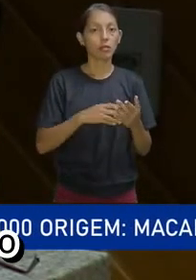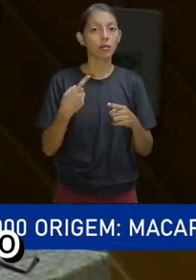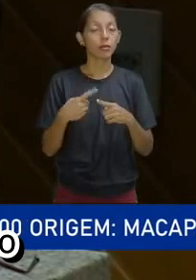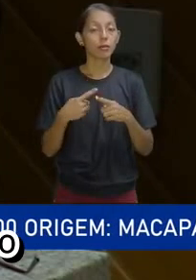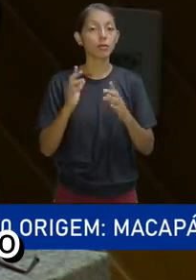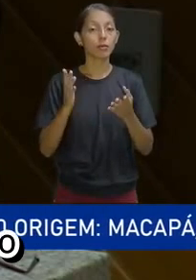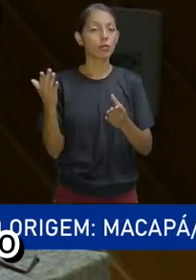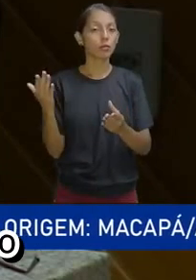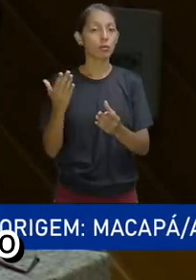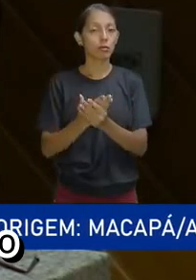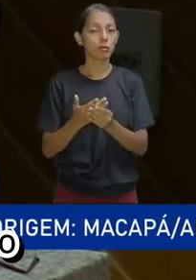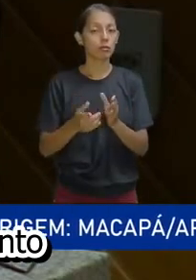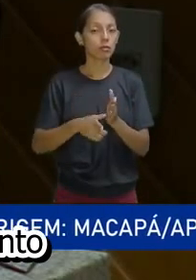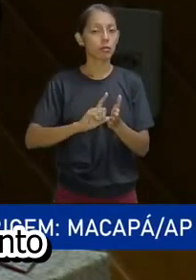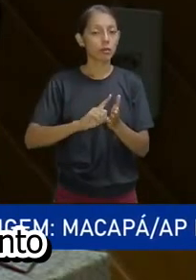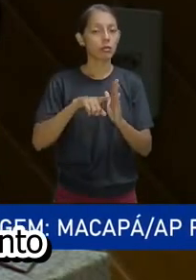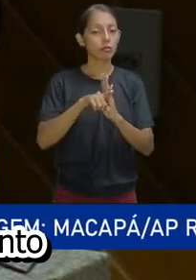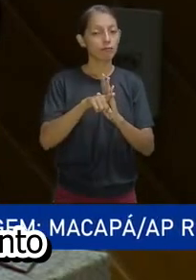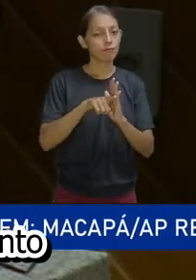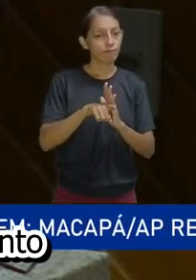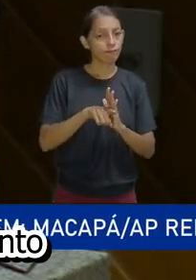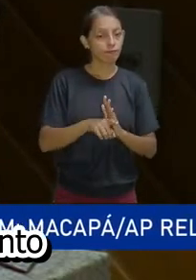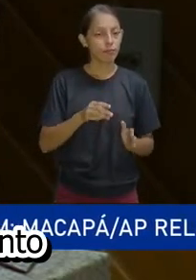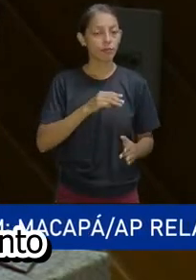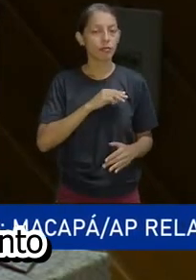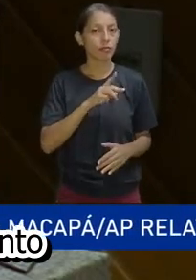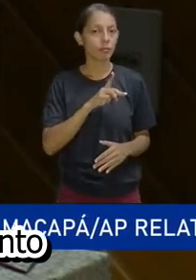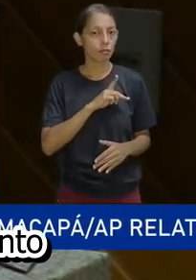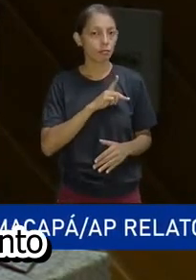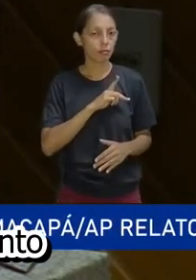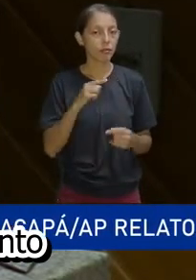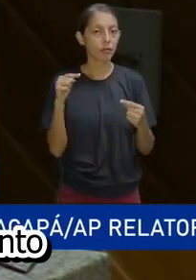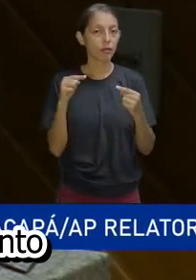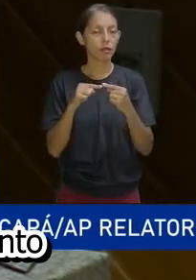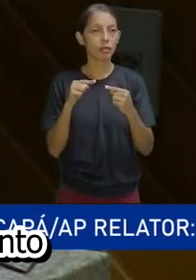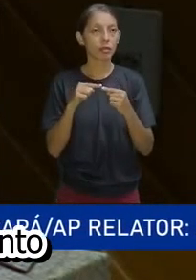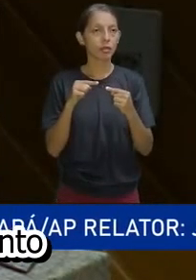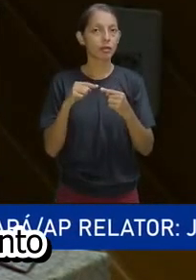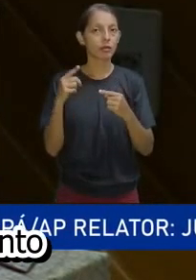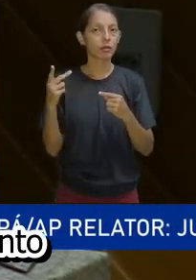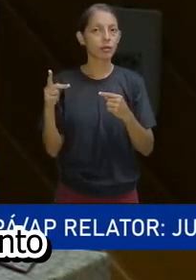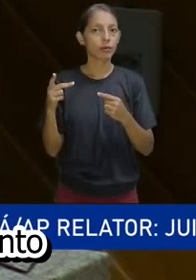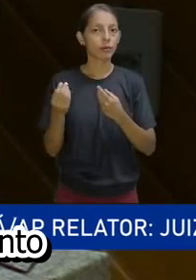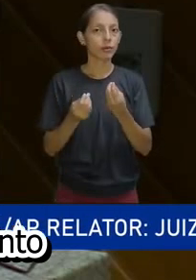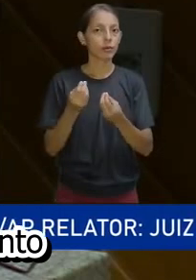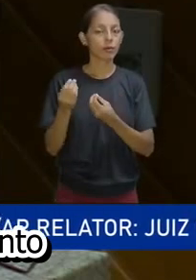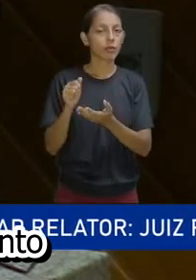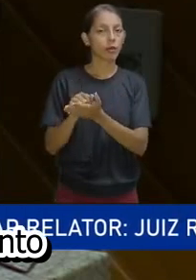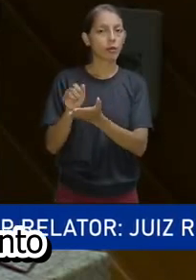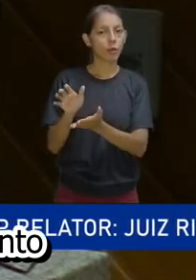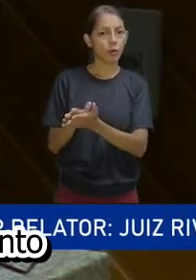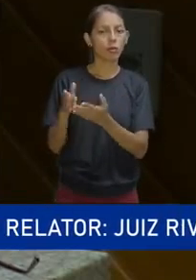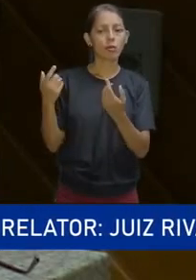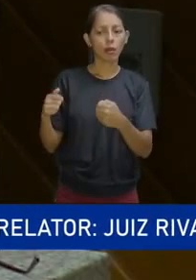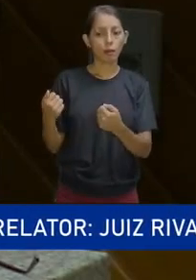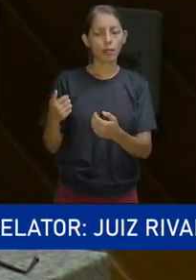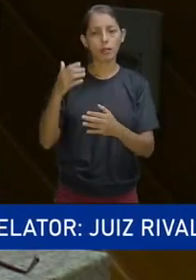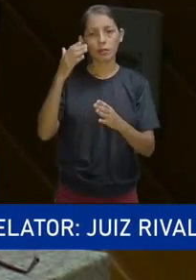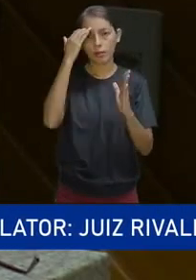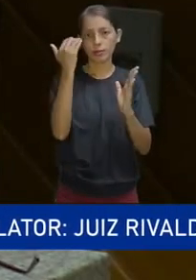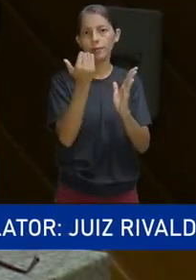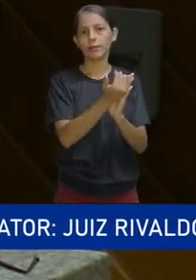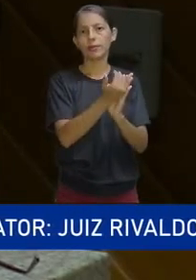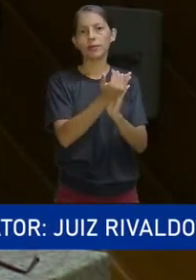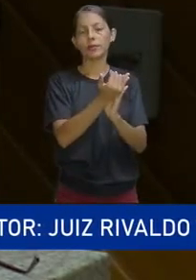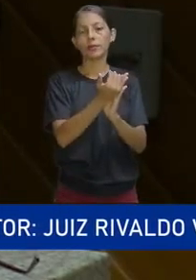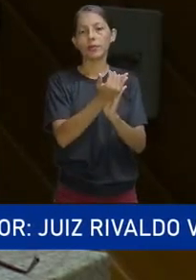pré-processual celebrado entre o investigado e o Ministério Público, com o fim de evitar essa deflagração de ação penal, mediante o cumprimento de medidas